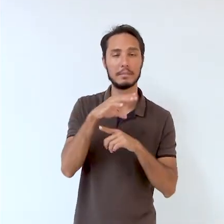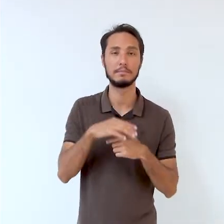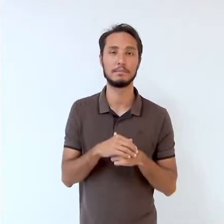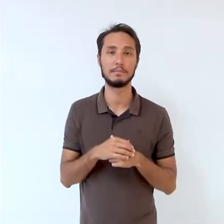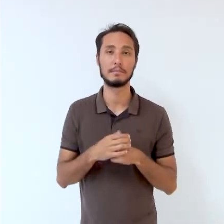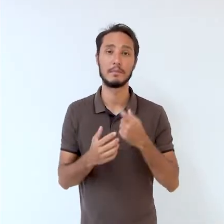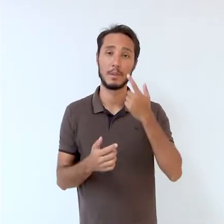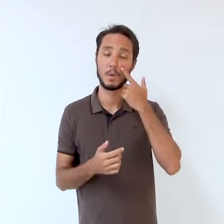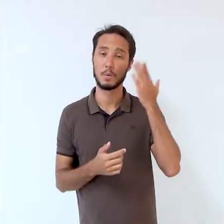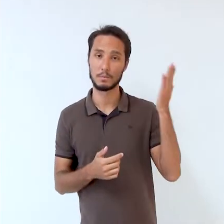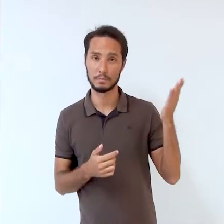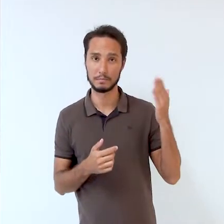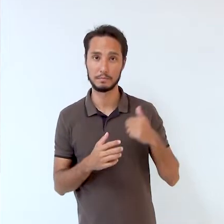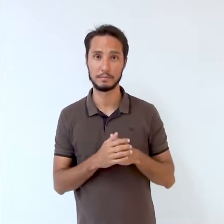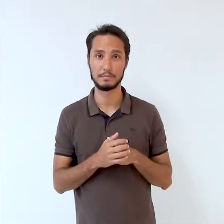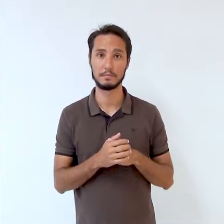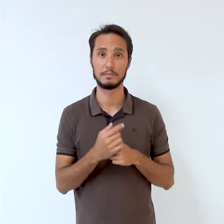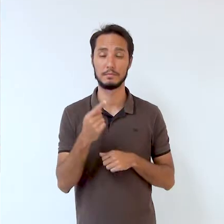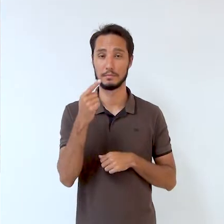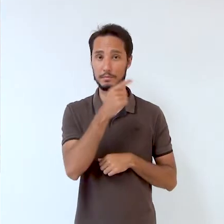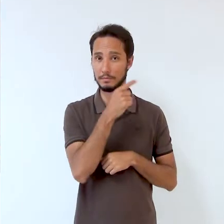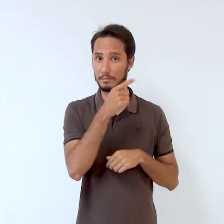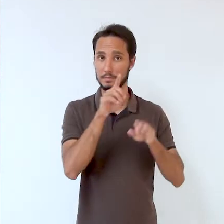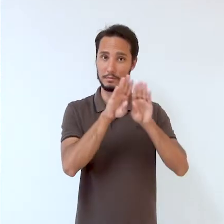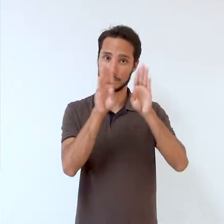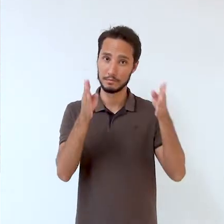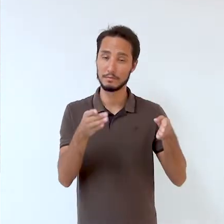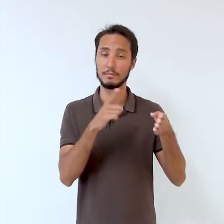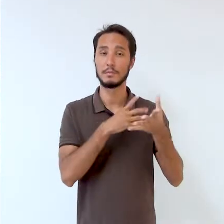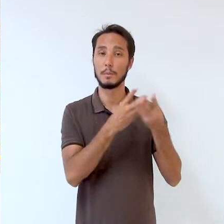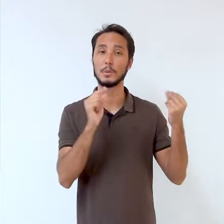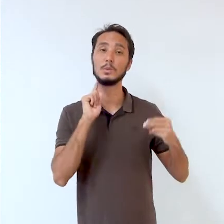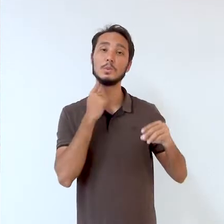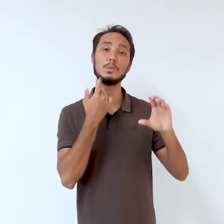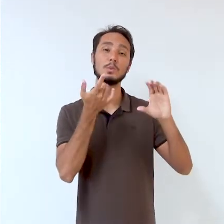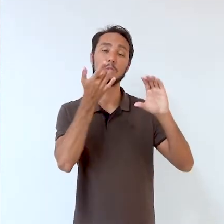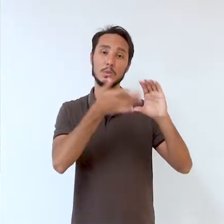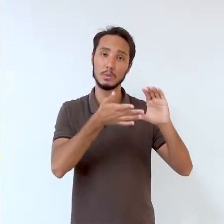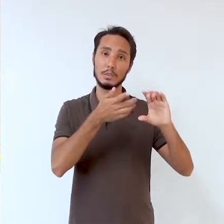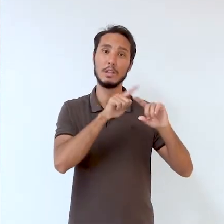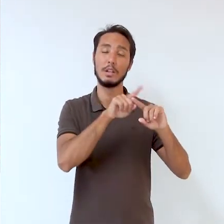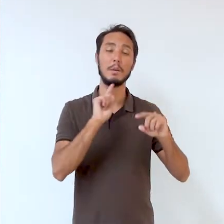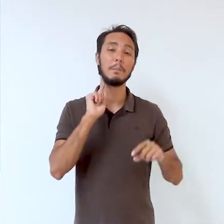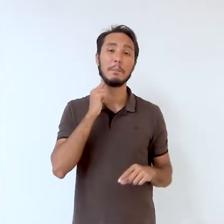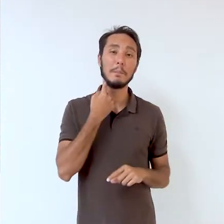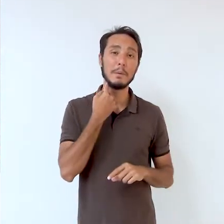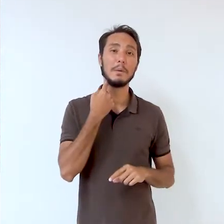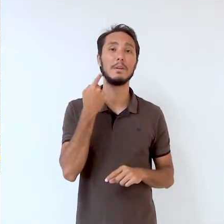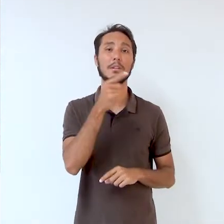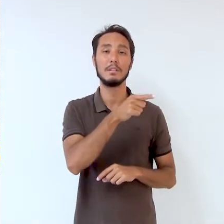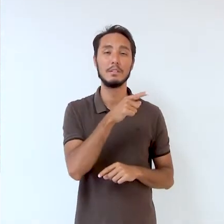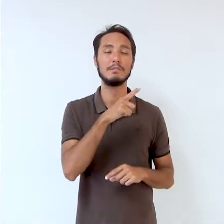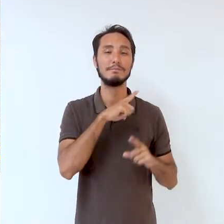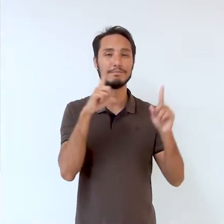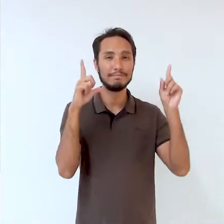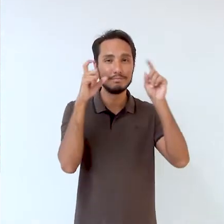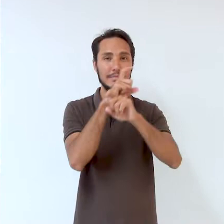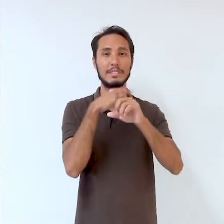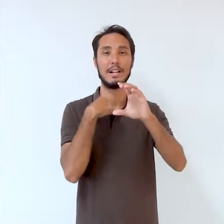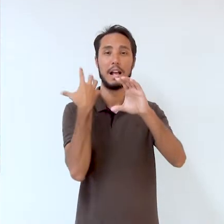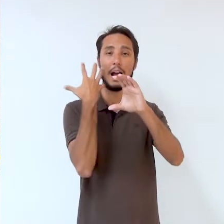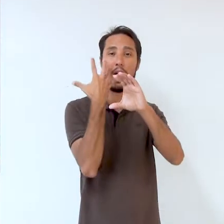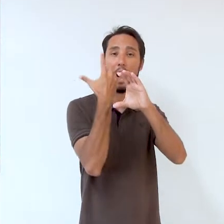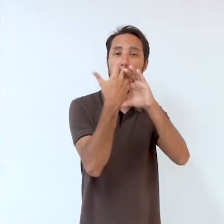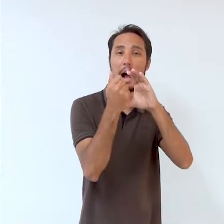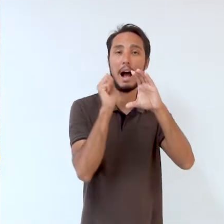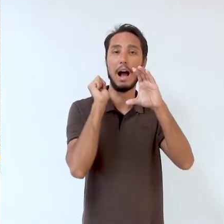aquecimento. Observe essa imagem. Neste processador temos bastante poeira. A poeira, ela dificulta a